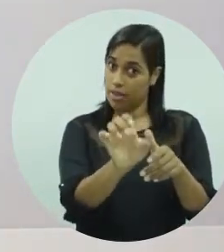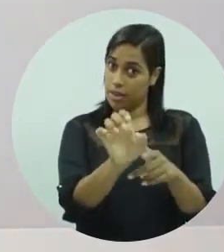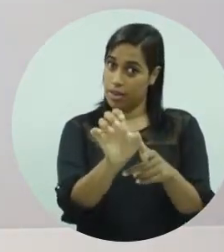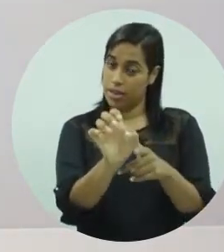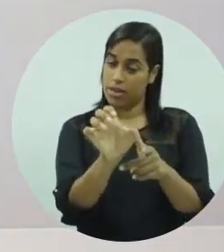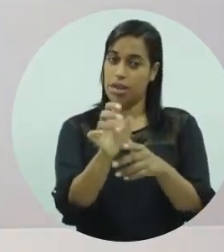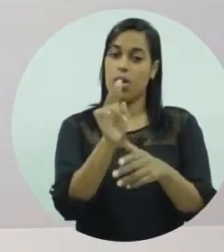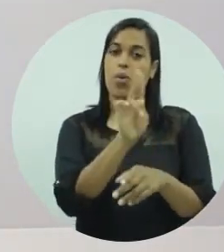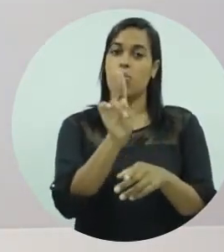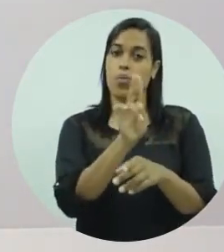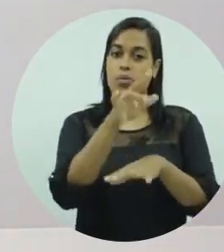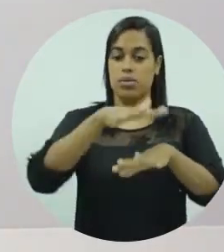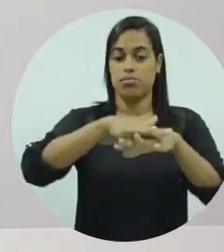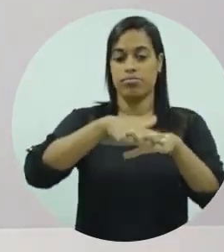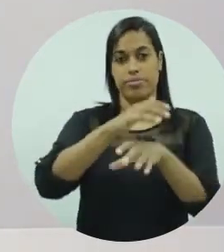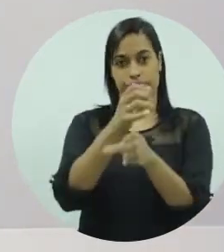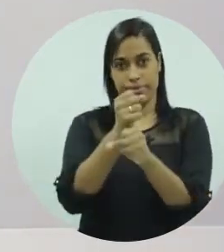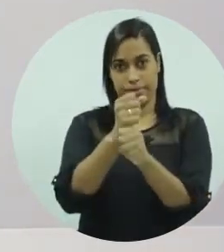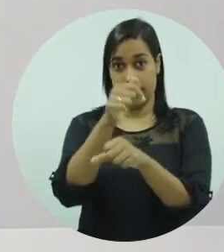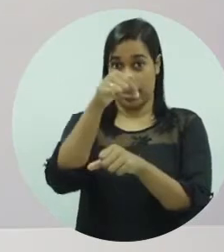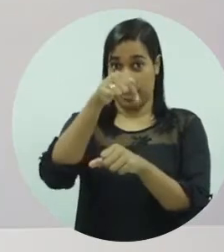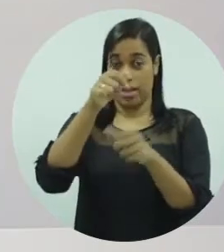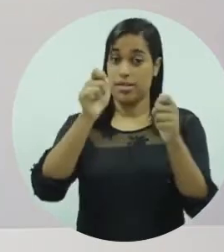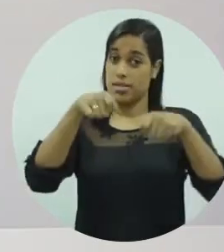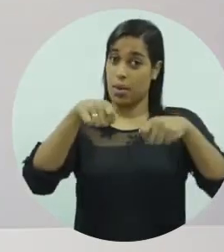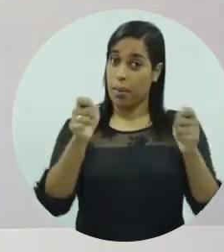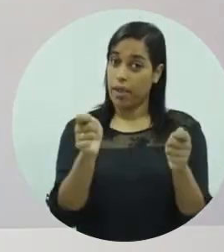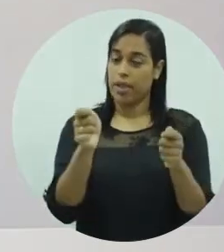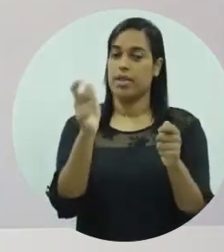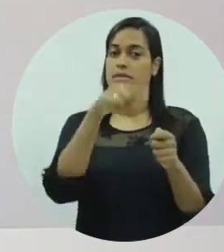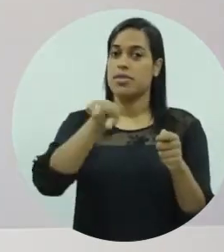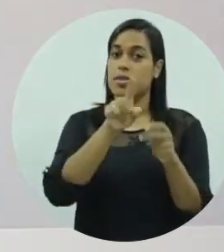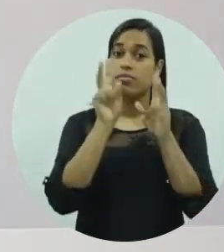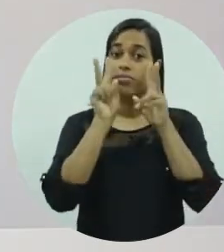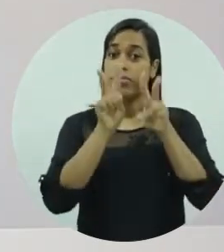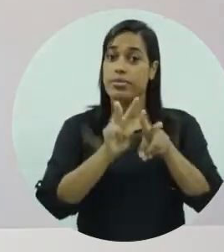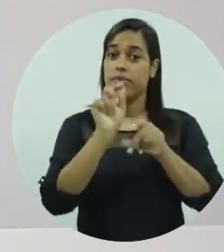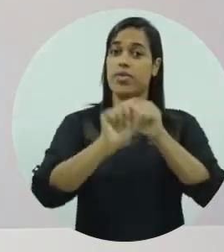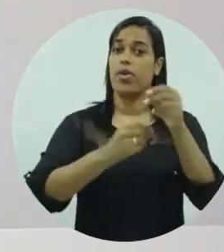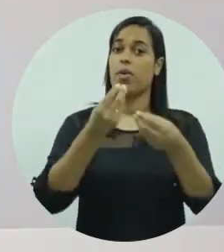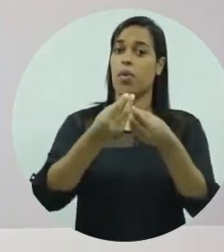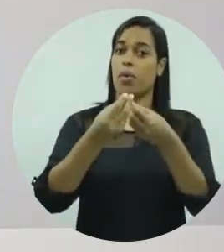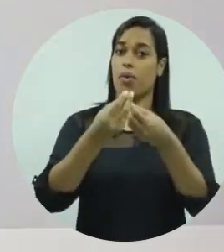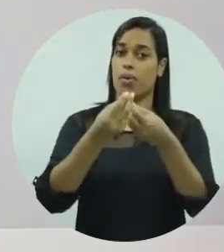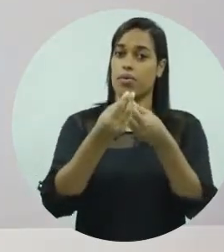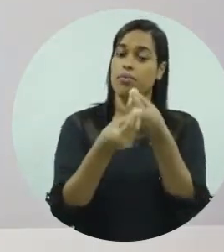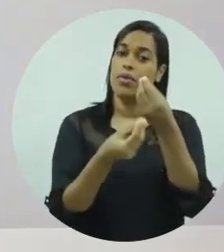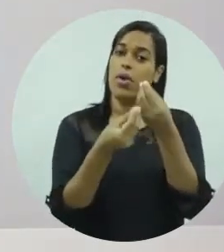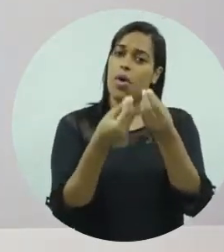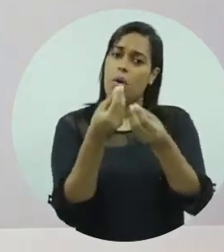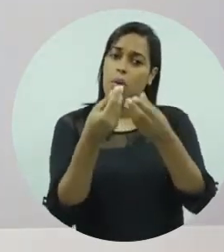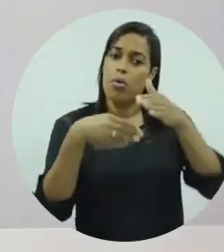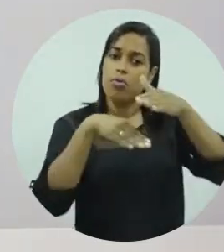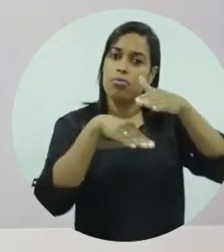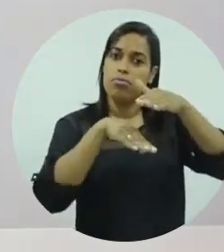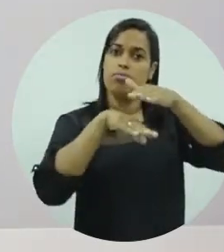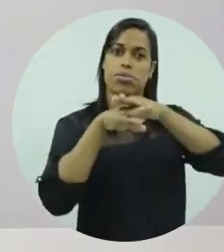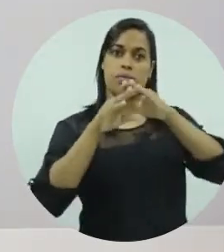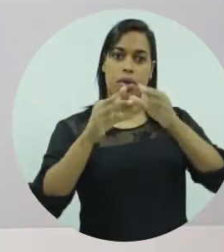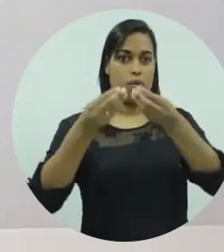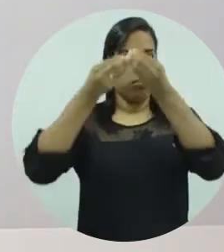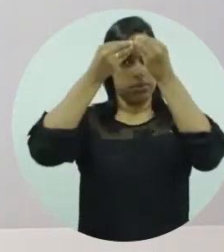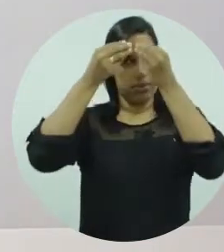utilizando operadores matemáticos. Nessa competência, vamos ver como guardar na